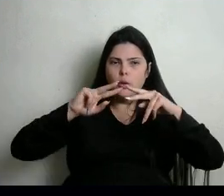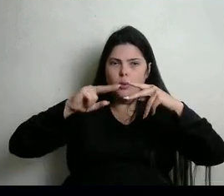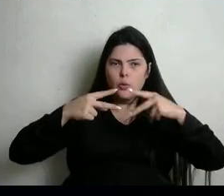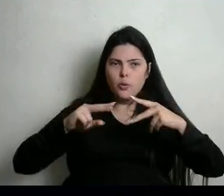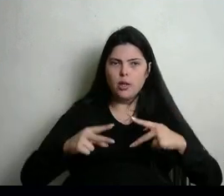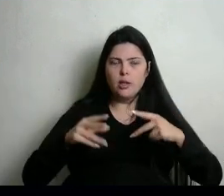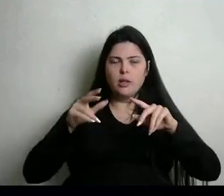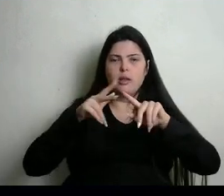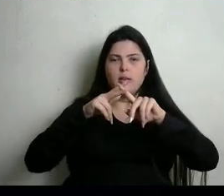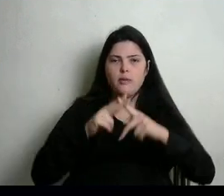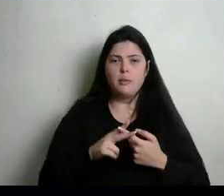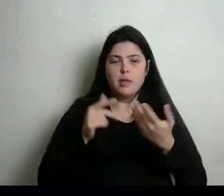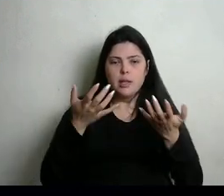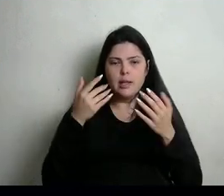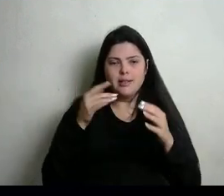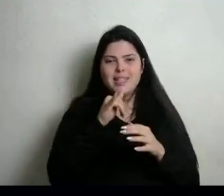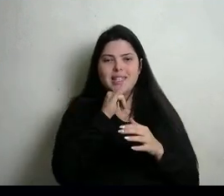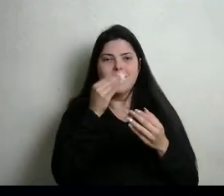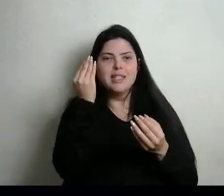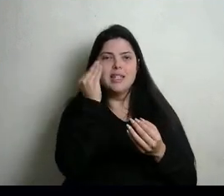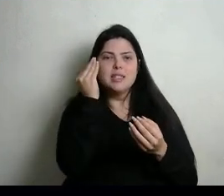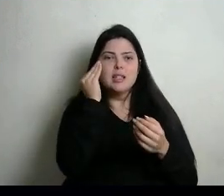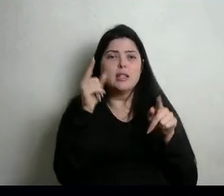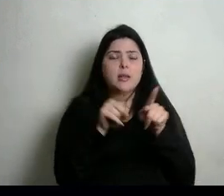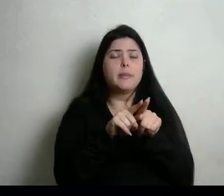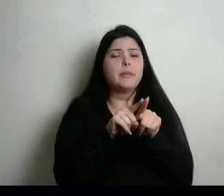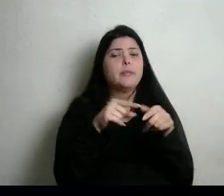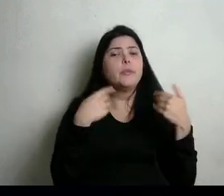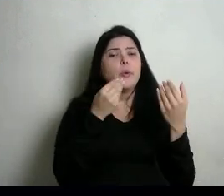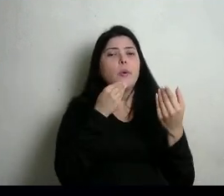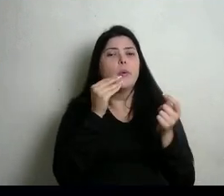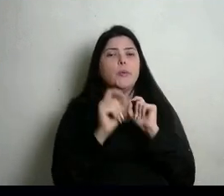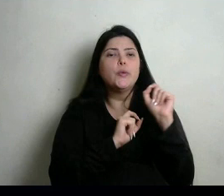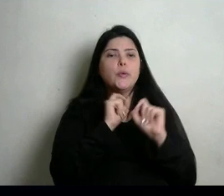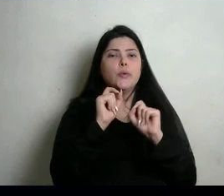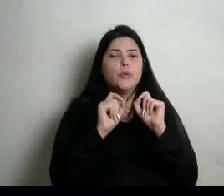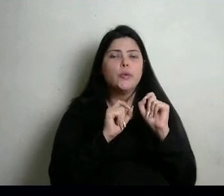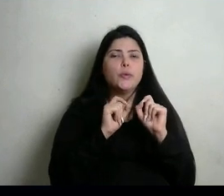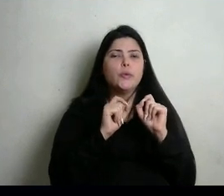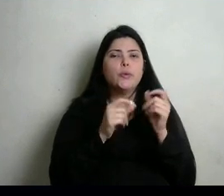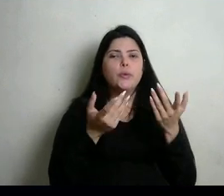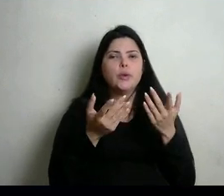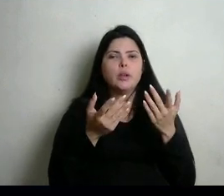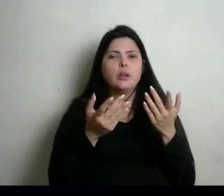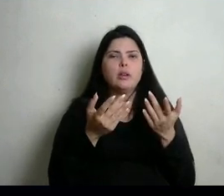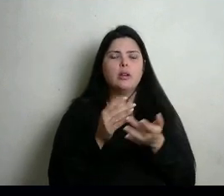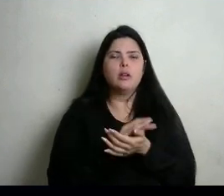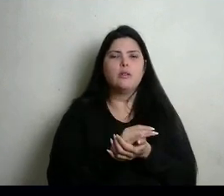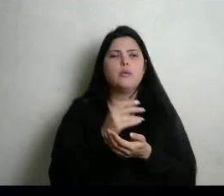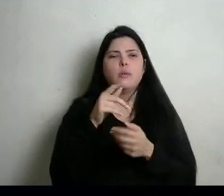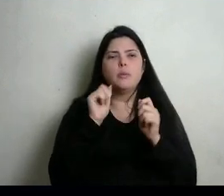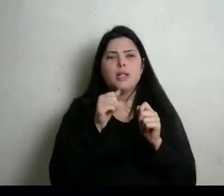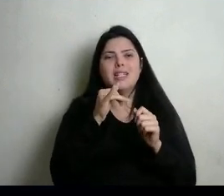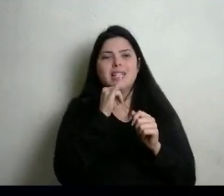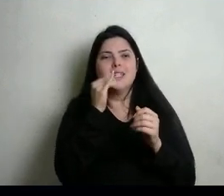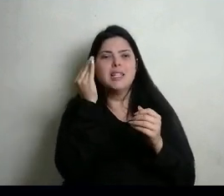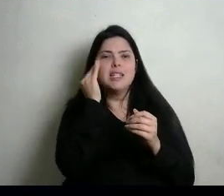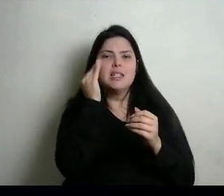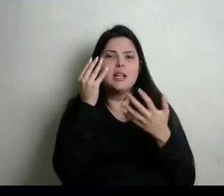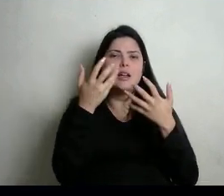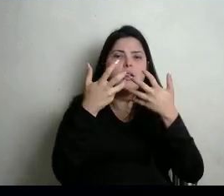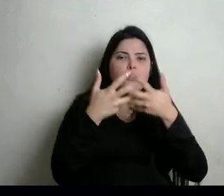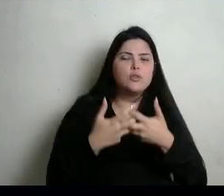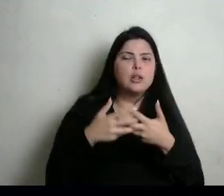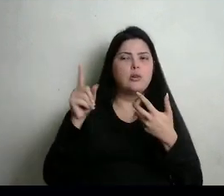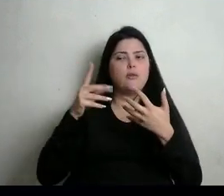alguém quiser testar. E, galera, é óbvio que a lei de Murphy vai estar aí, não, e vocês podem testar e pode correr o risco de não funcionar, mas há